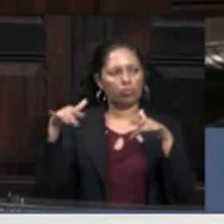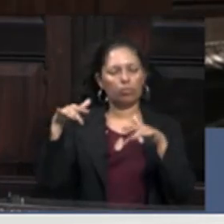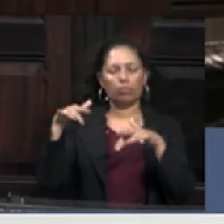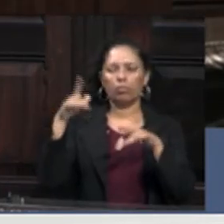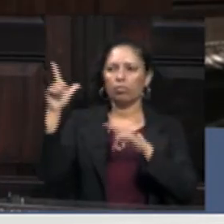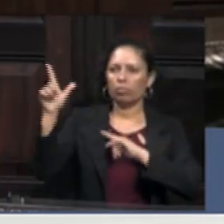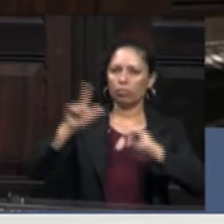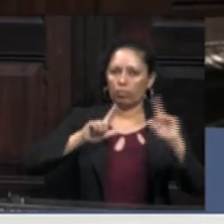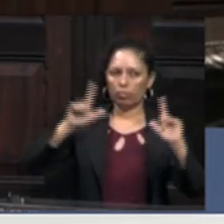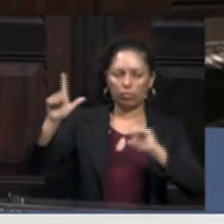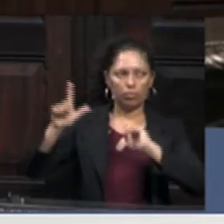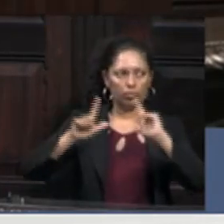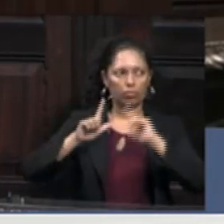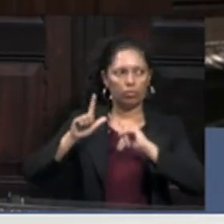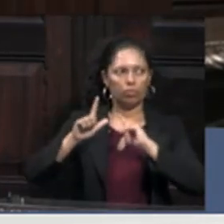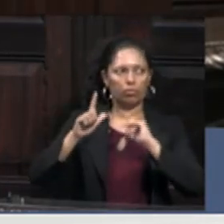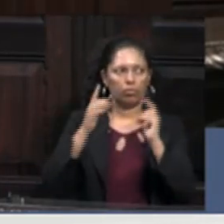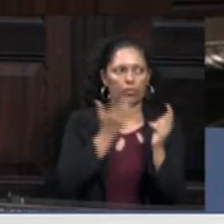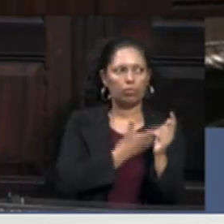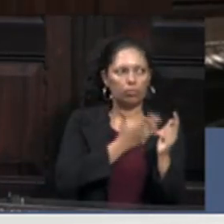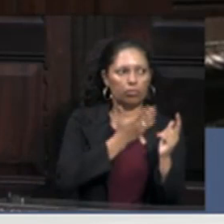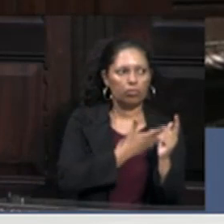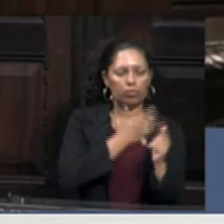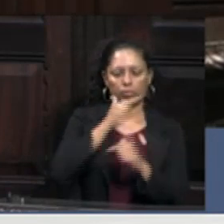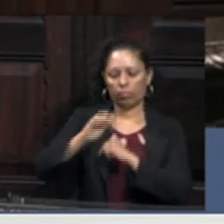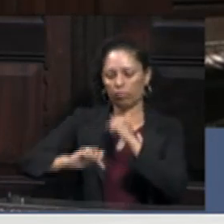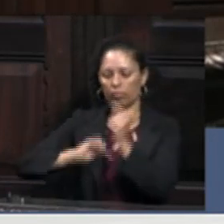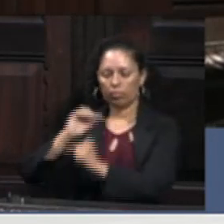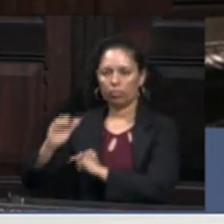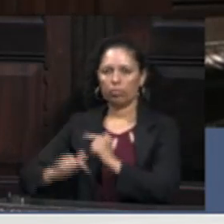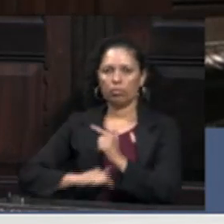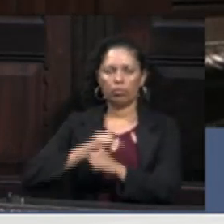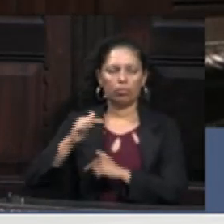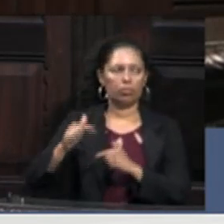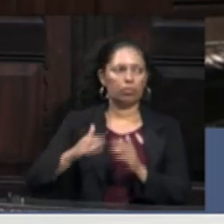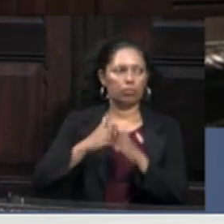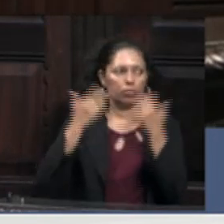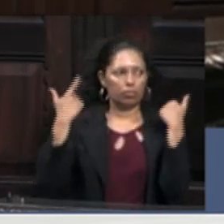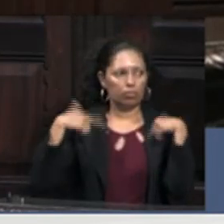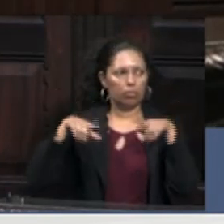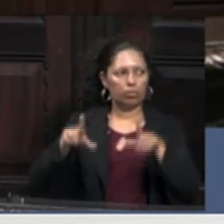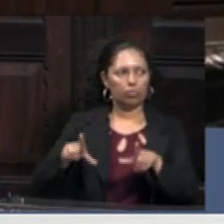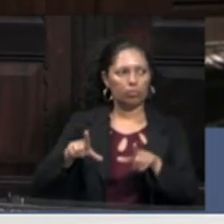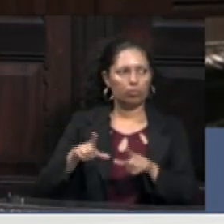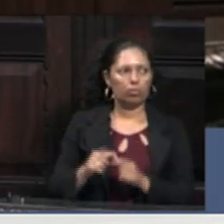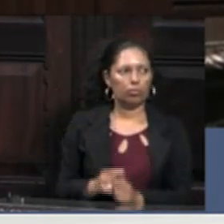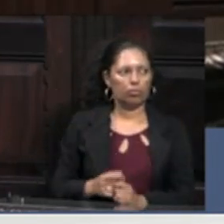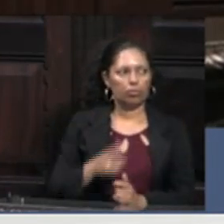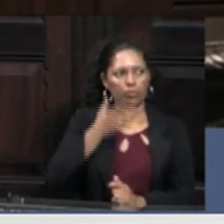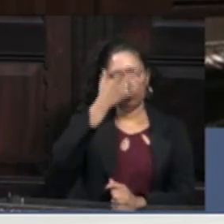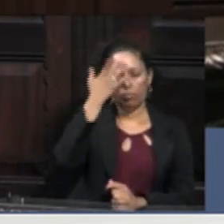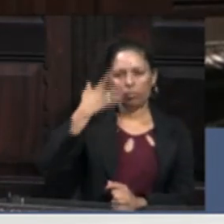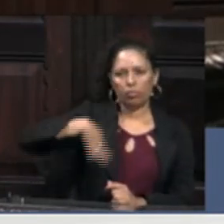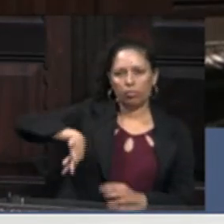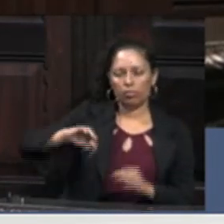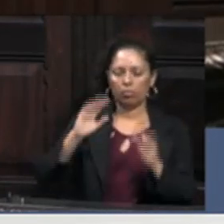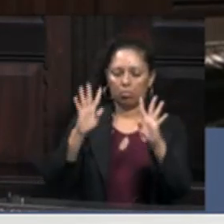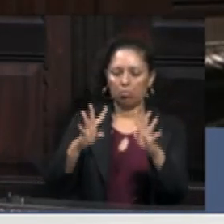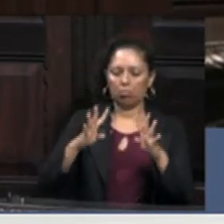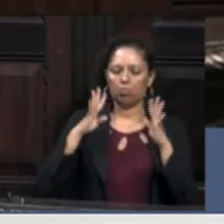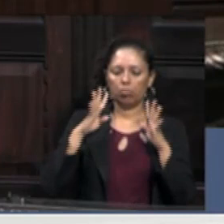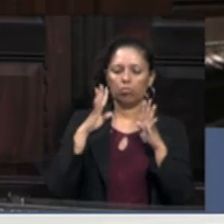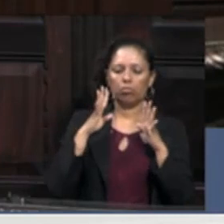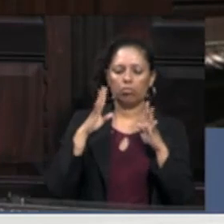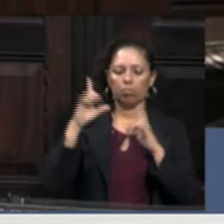imprensa, companheiros e companheiras que ocupam as dependências da galeria, aqueles que nos assistem pela